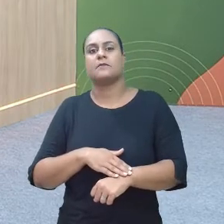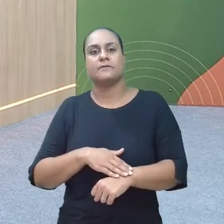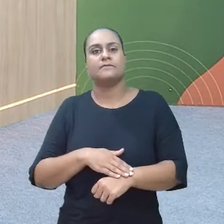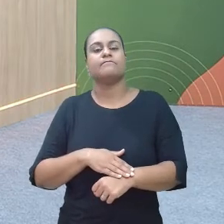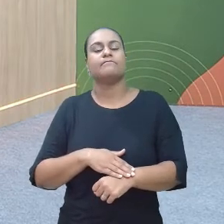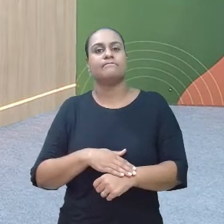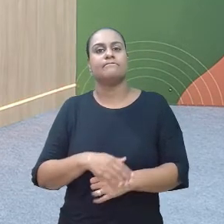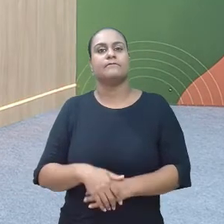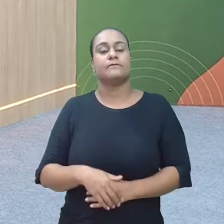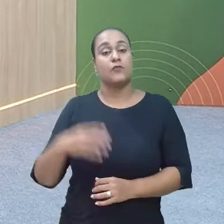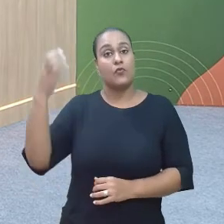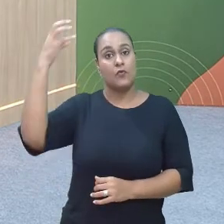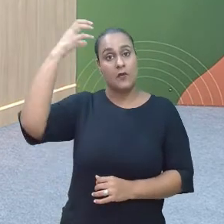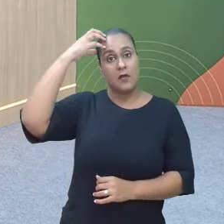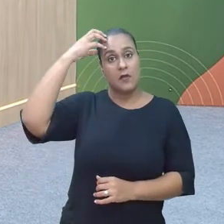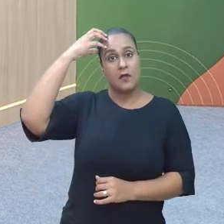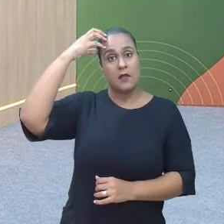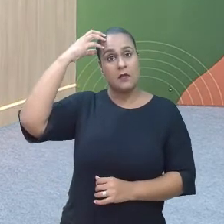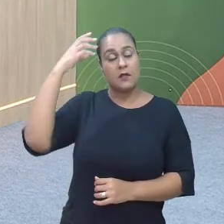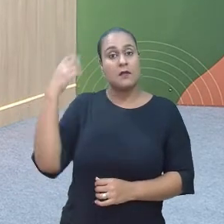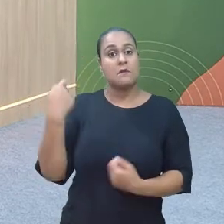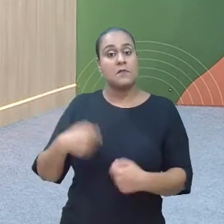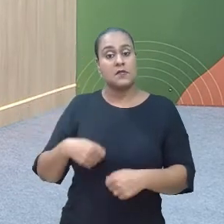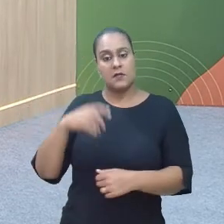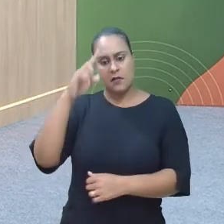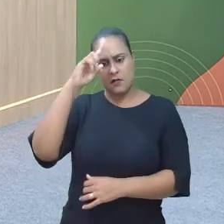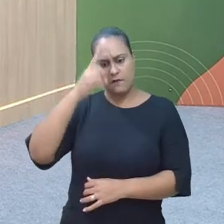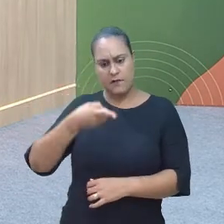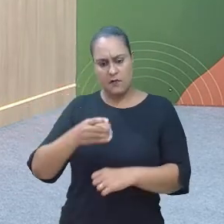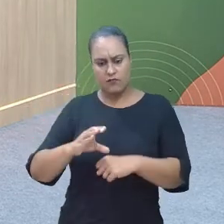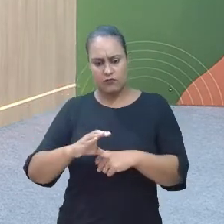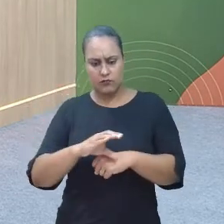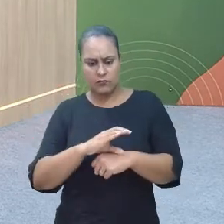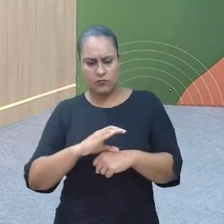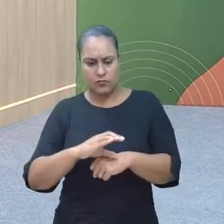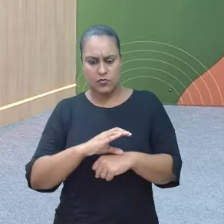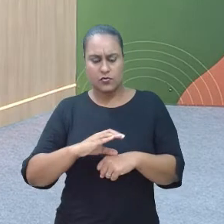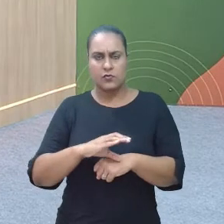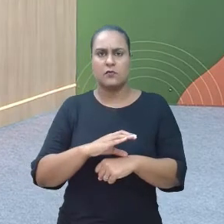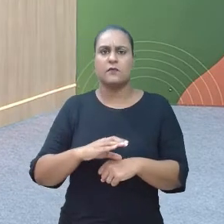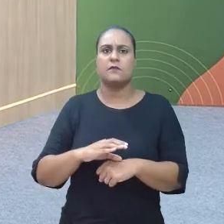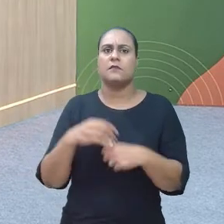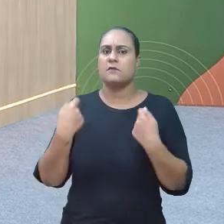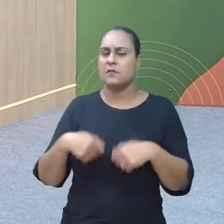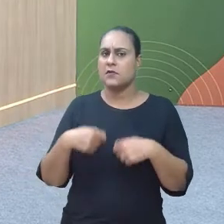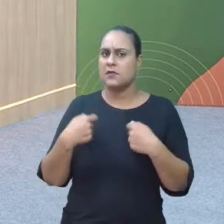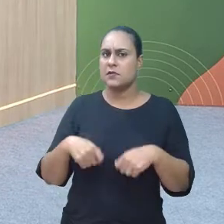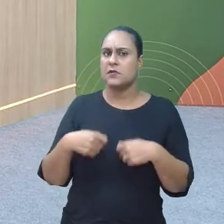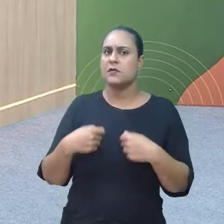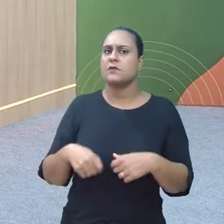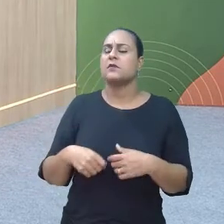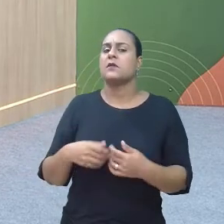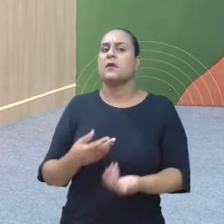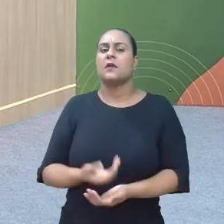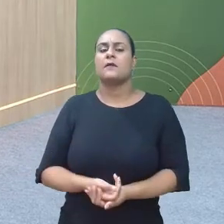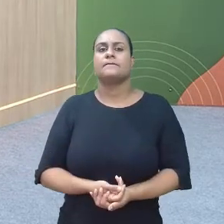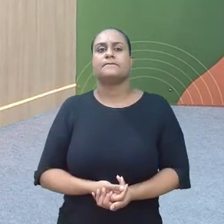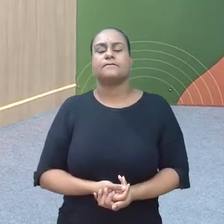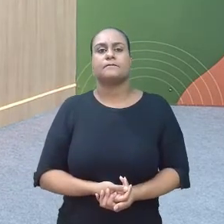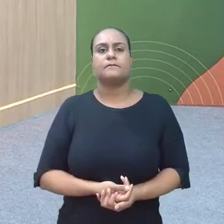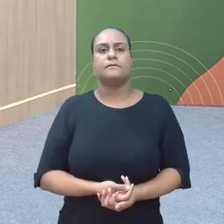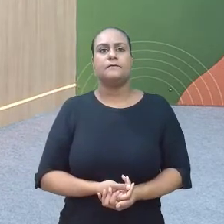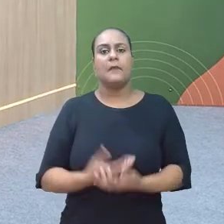rei, especialmente, esse rei deveria obedecer a uma Constituição, esse rei deveria atender mais aos interesses dessa elite.